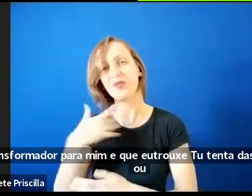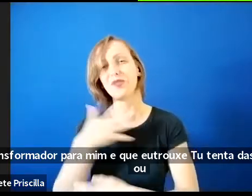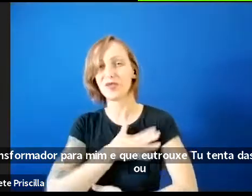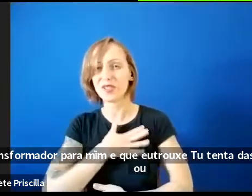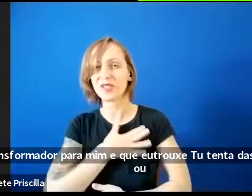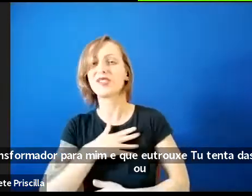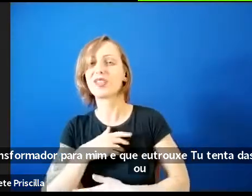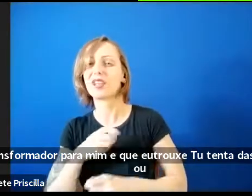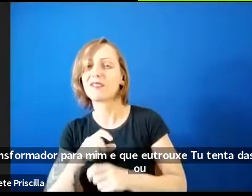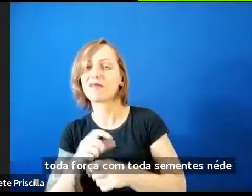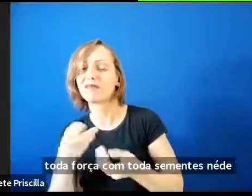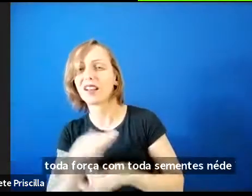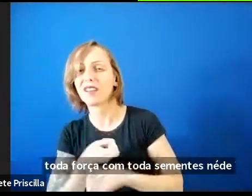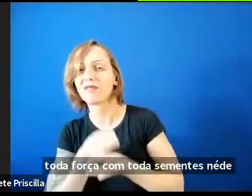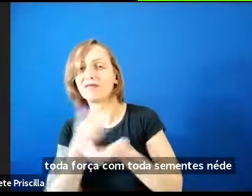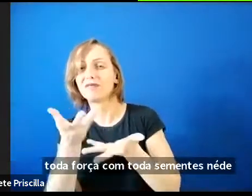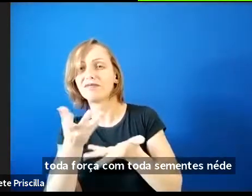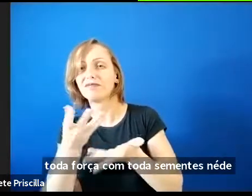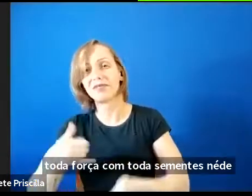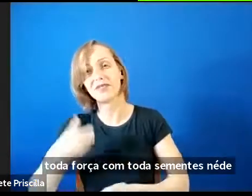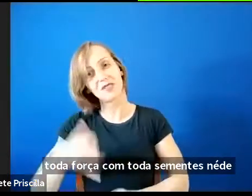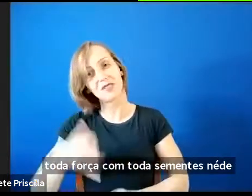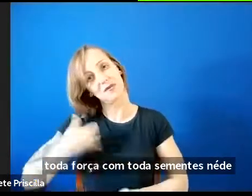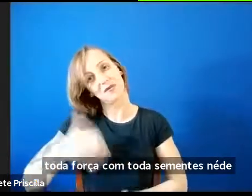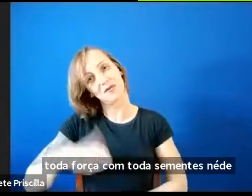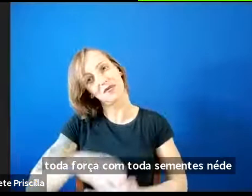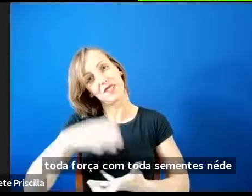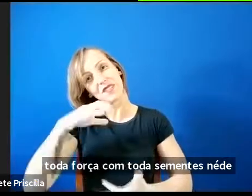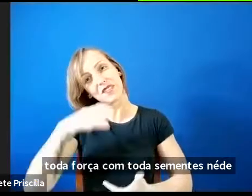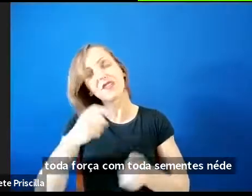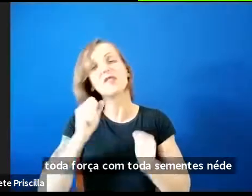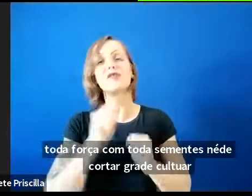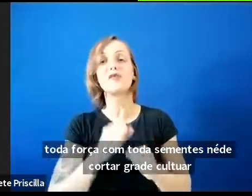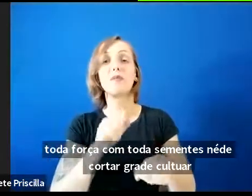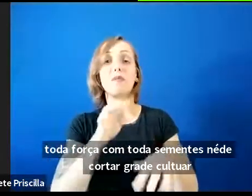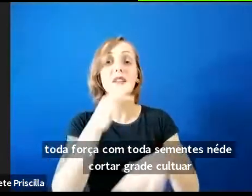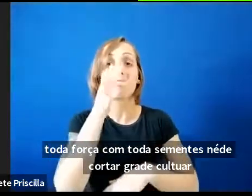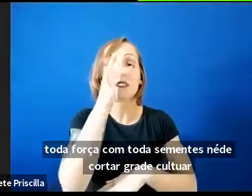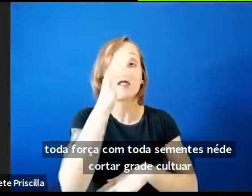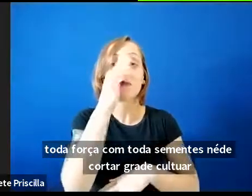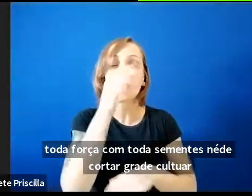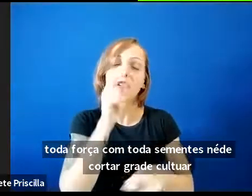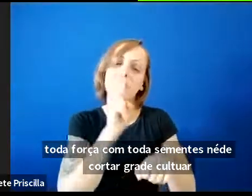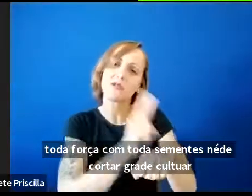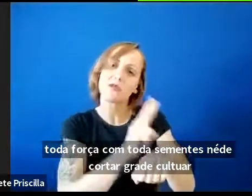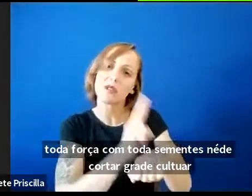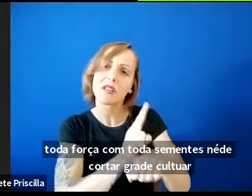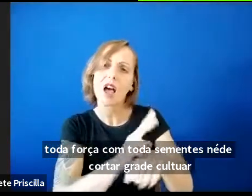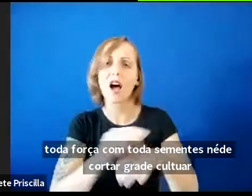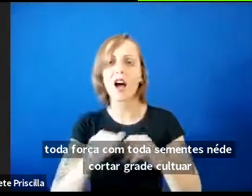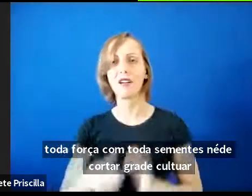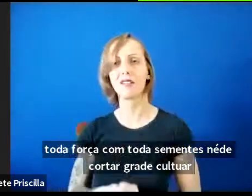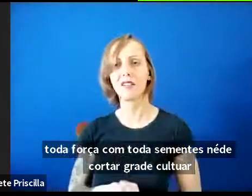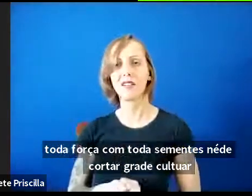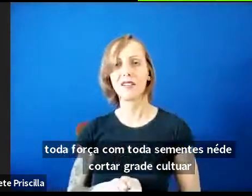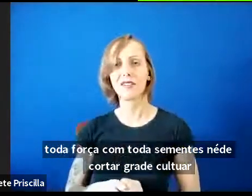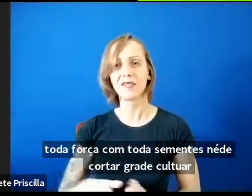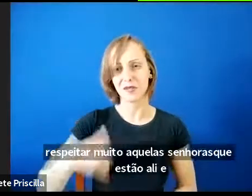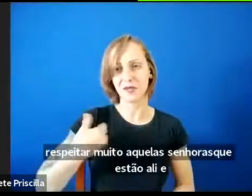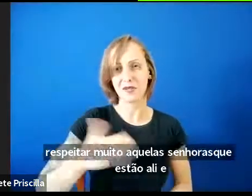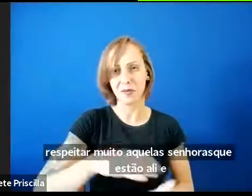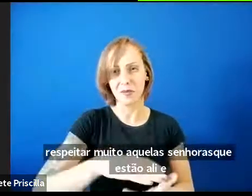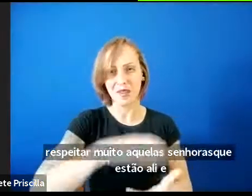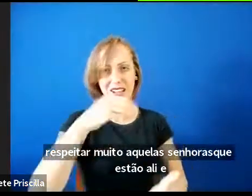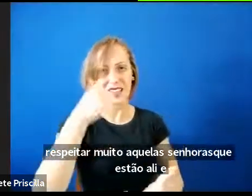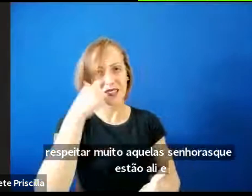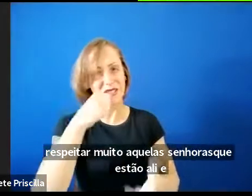de consagrar, de cultuar, de respeitar muito aquelas senhoras que estão ali, a quem a gente deve grande parte